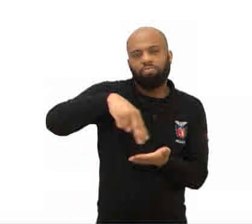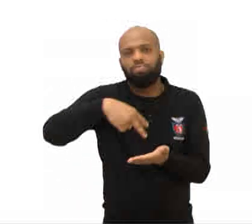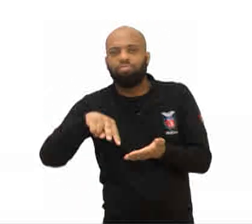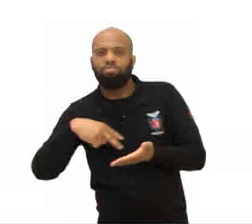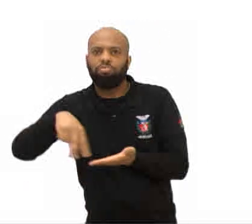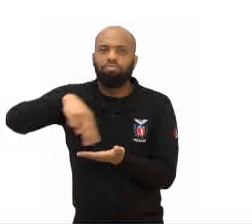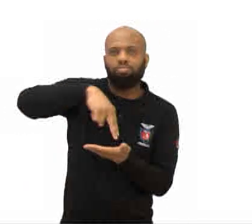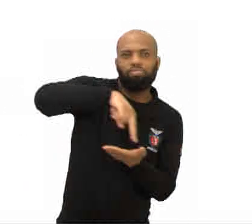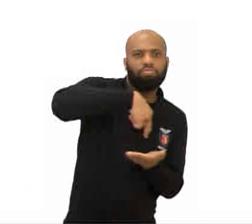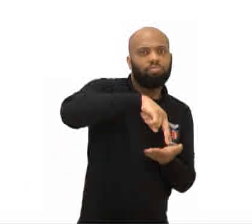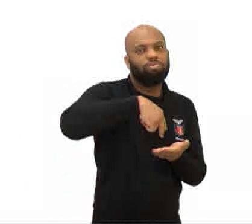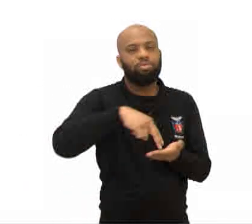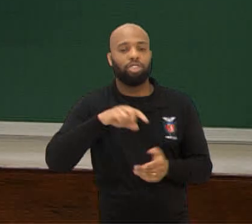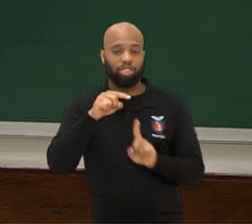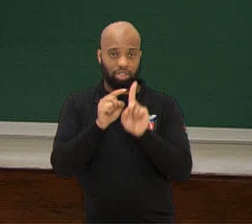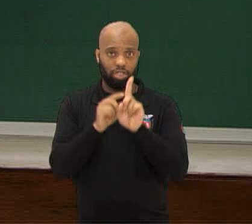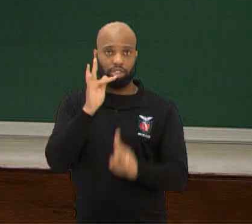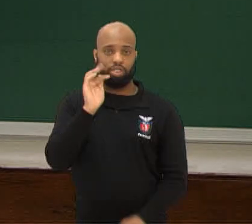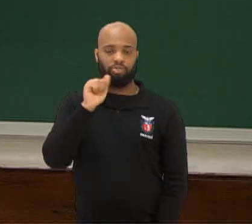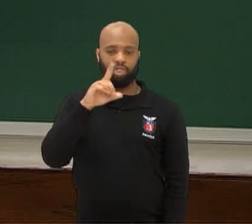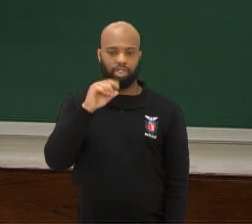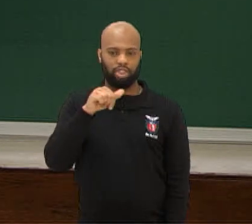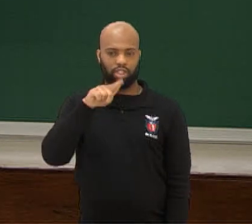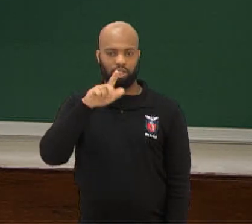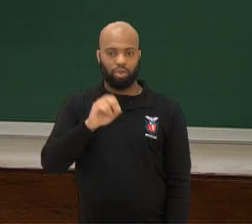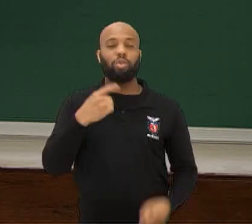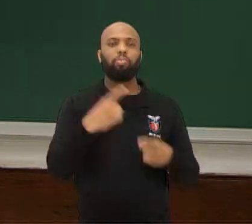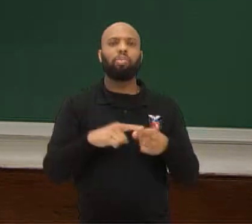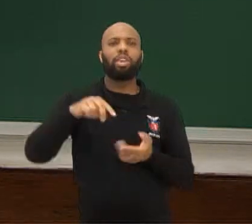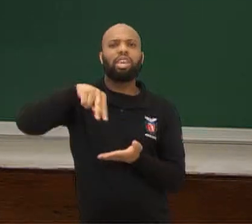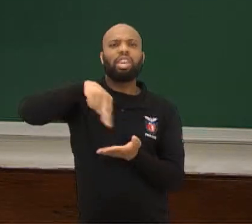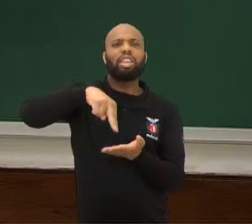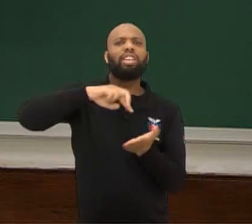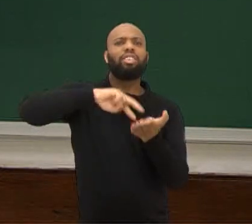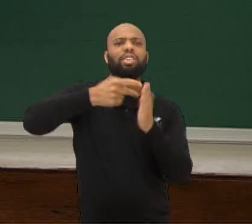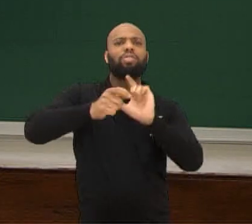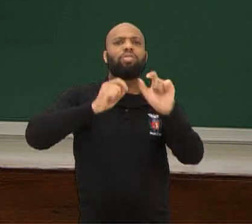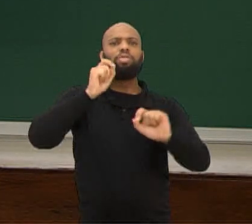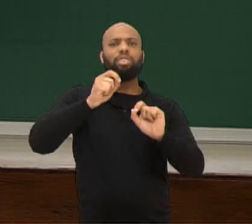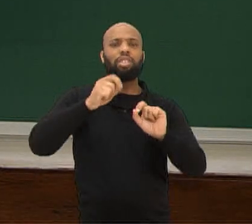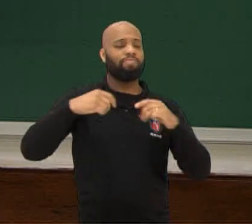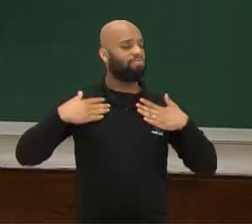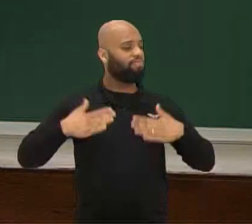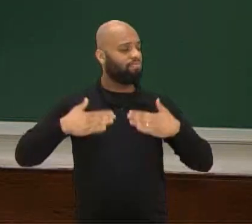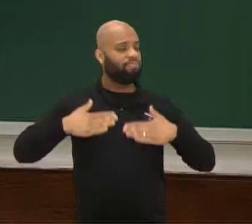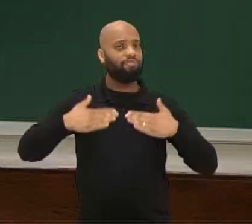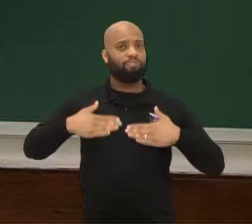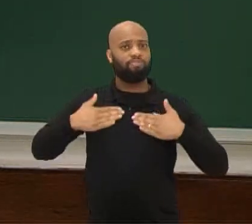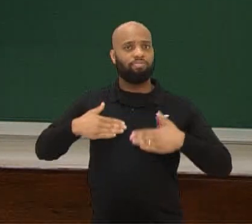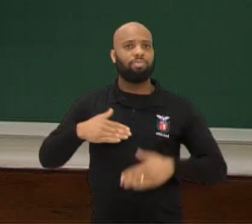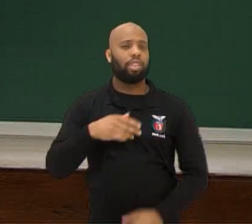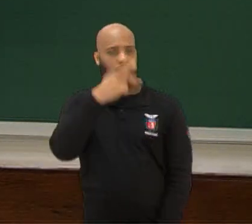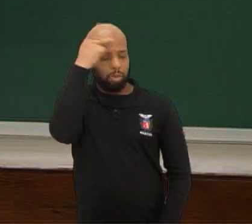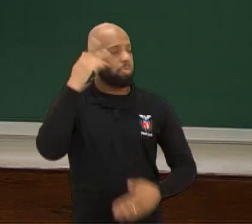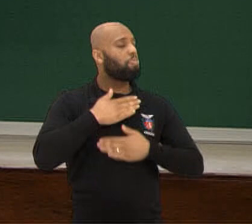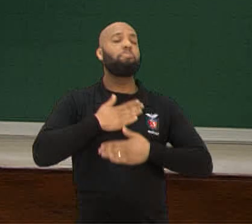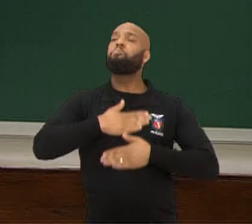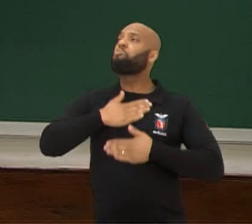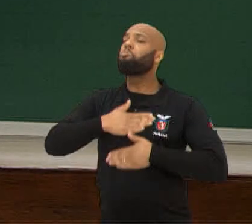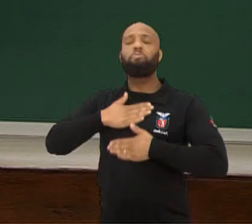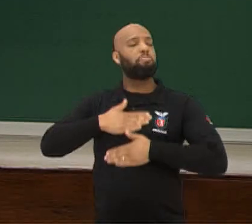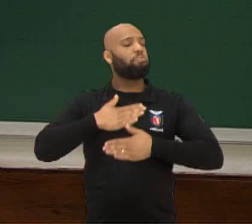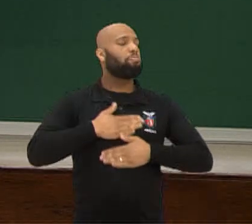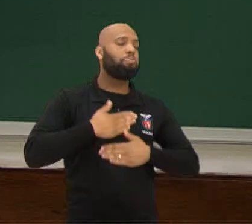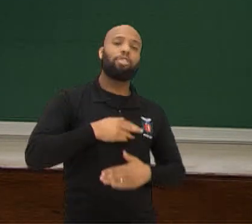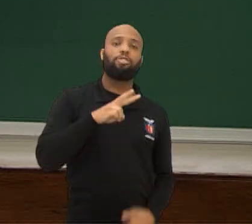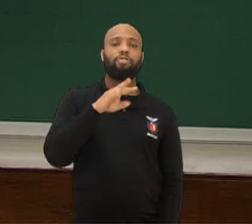do fandango, porque as danças nada mais são, nessa expressão cultural, do que o momento de lazer das pessoas, né? Então, naquele momento